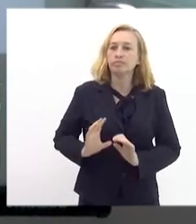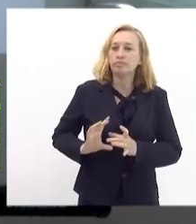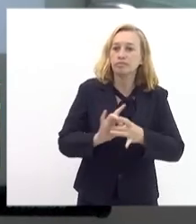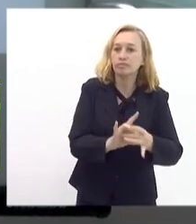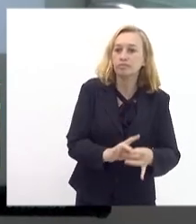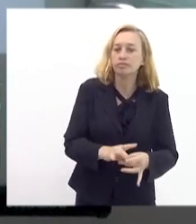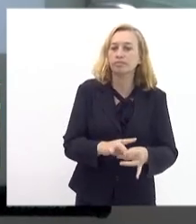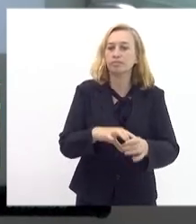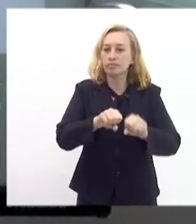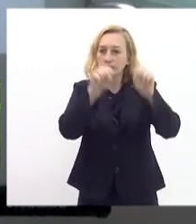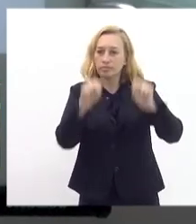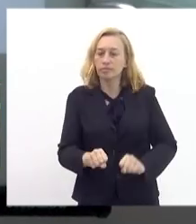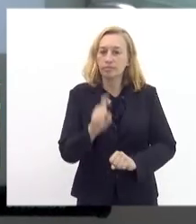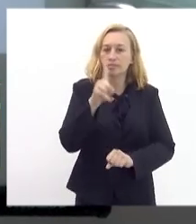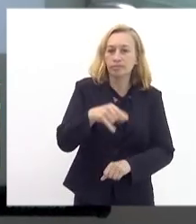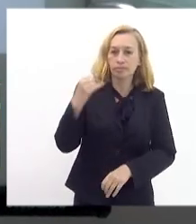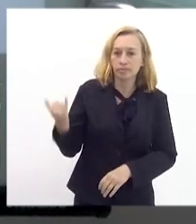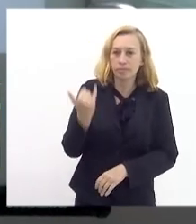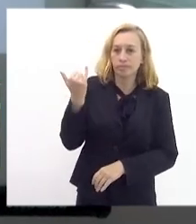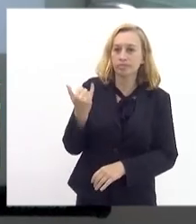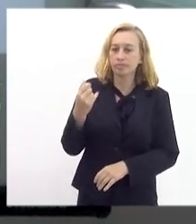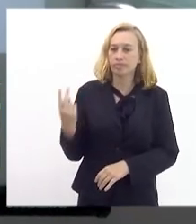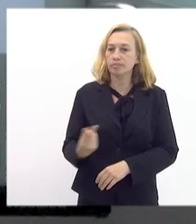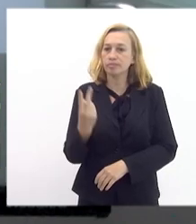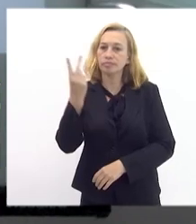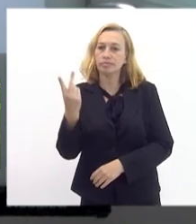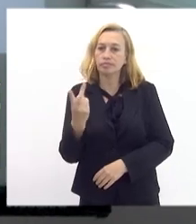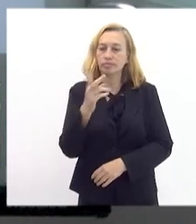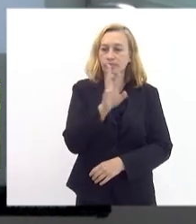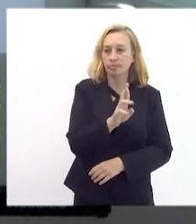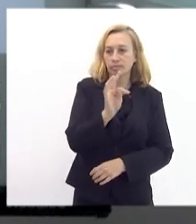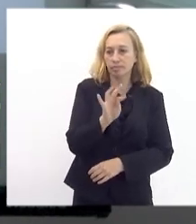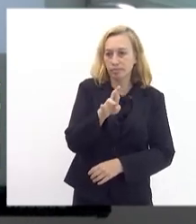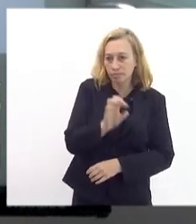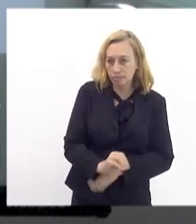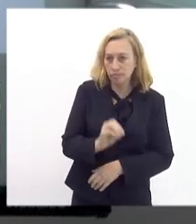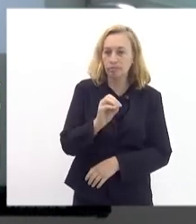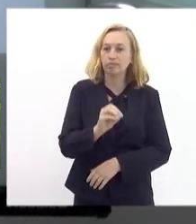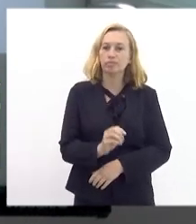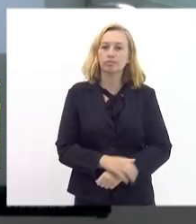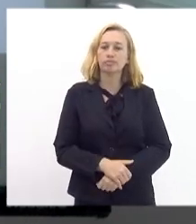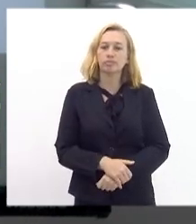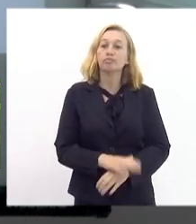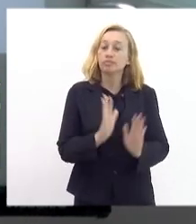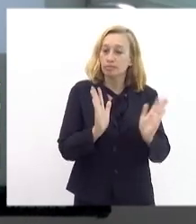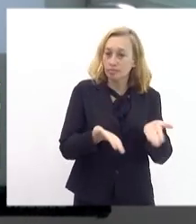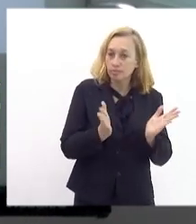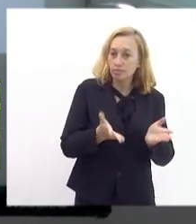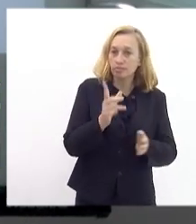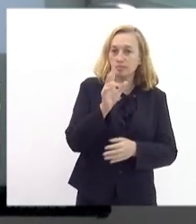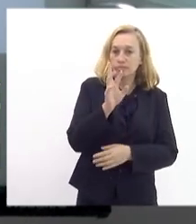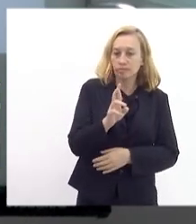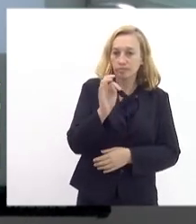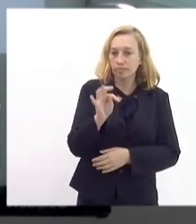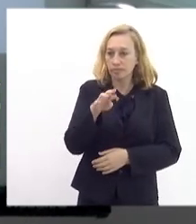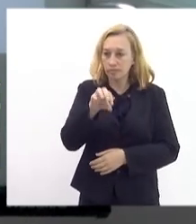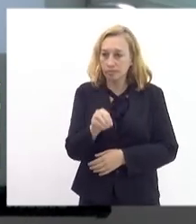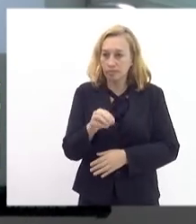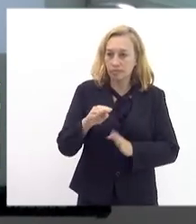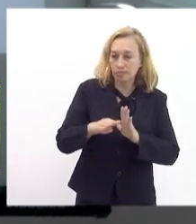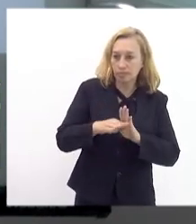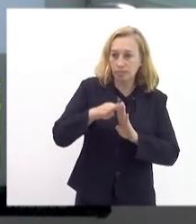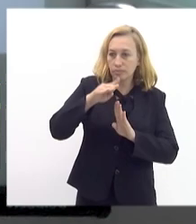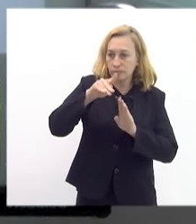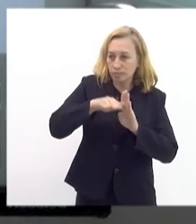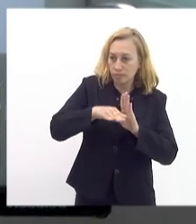complementar ao sistema é necessária para a preservação dos reservatórios dos reservatórios hoje estão no nível melhor